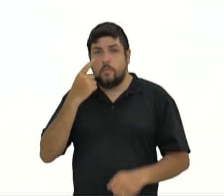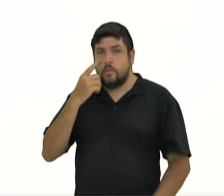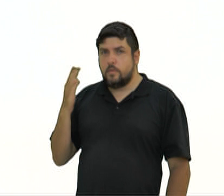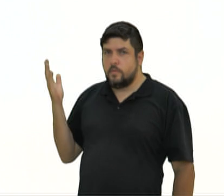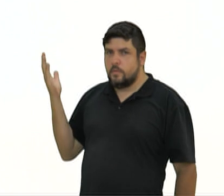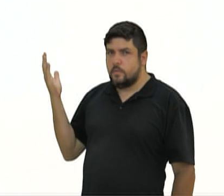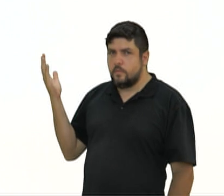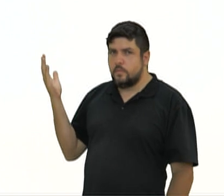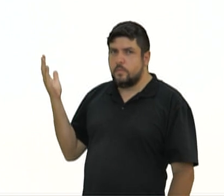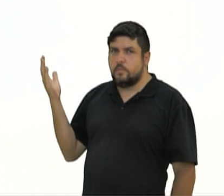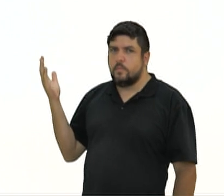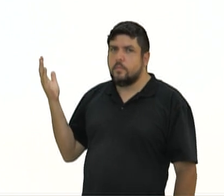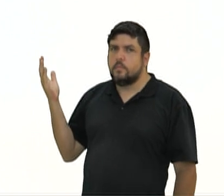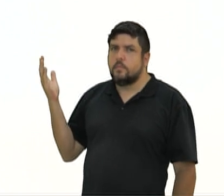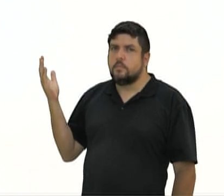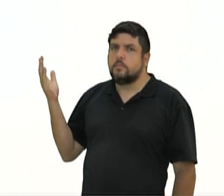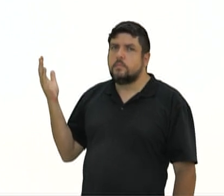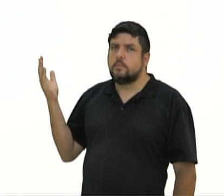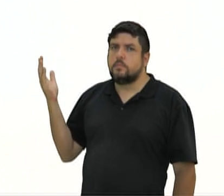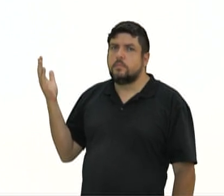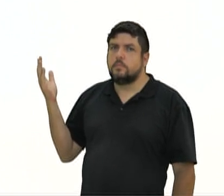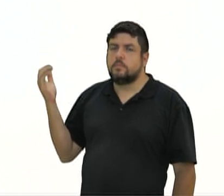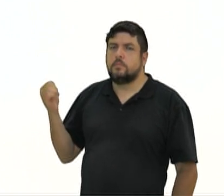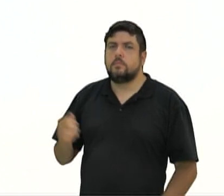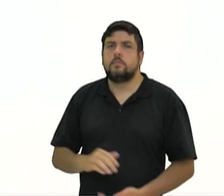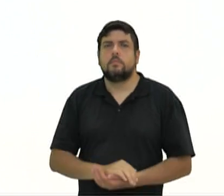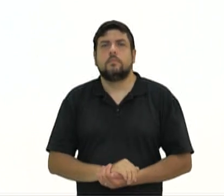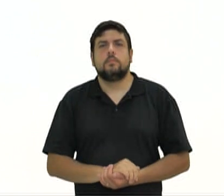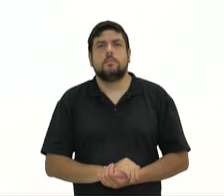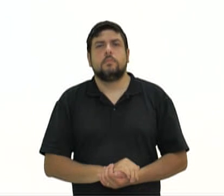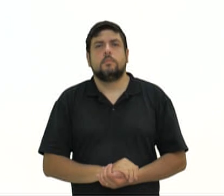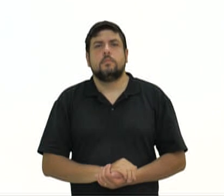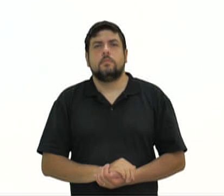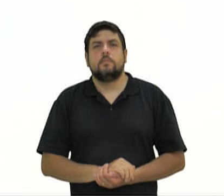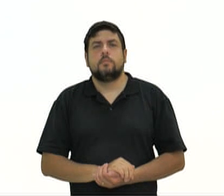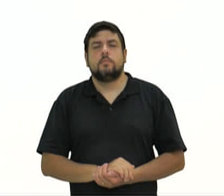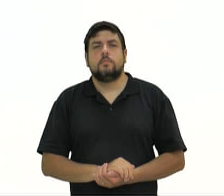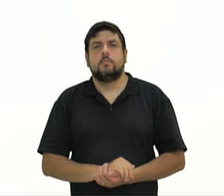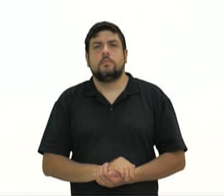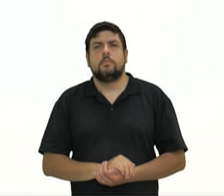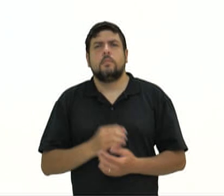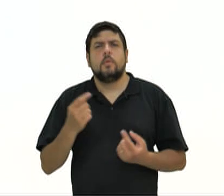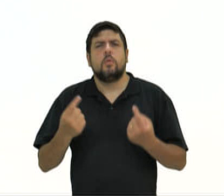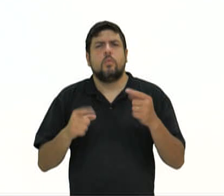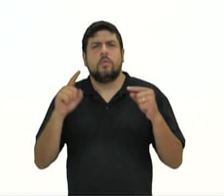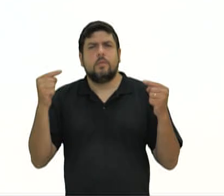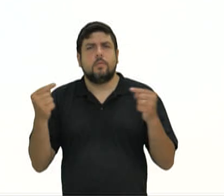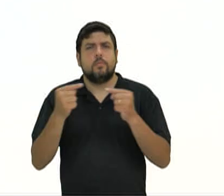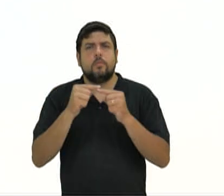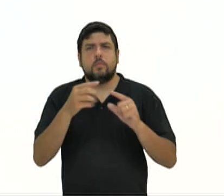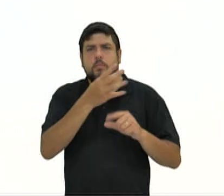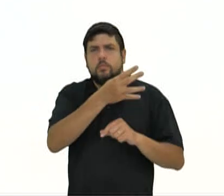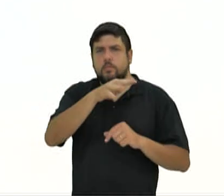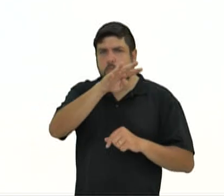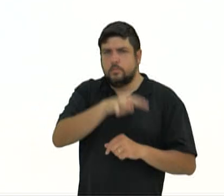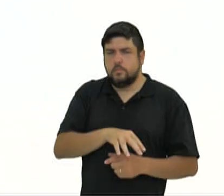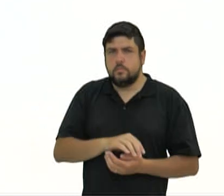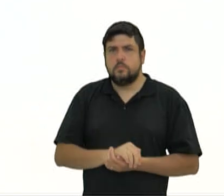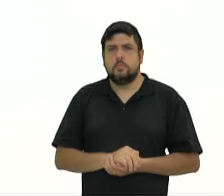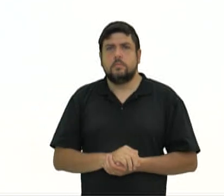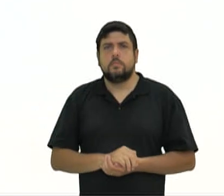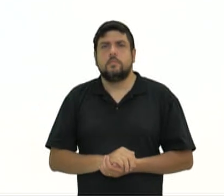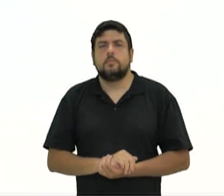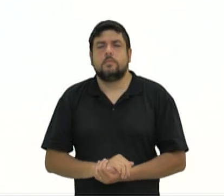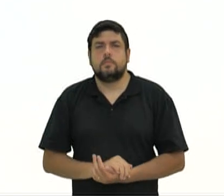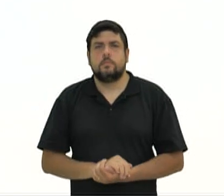a esses dados com os estudantes? Então, eu tenho letra A, letra B, letra C